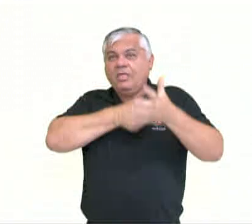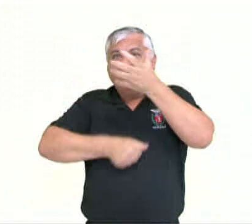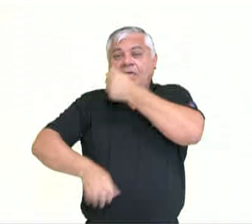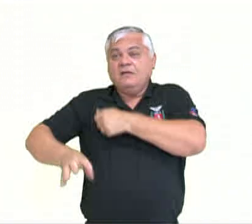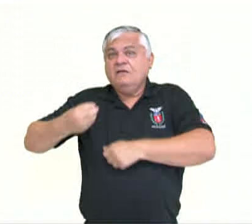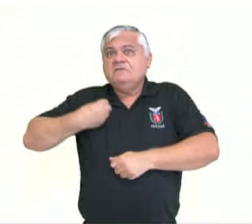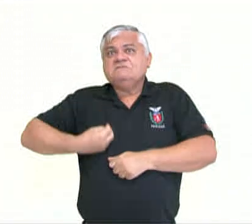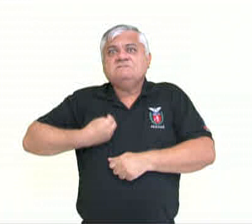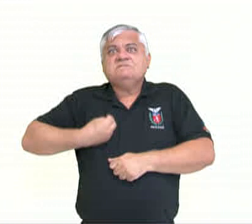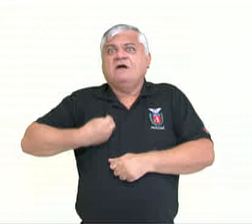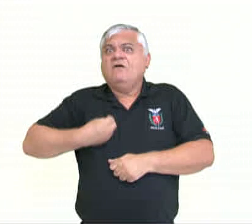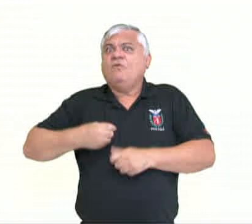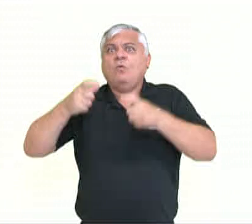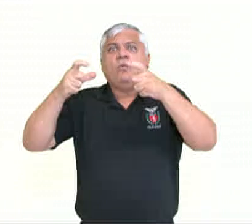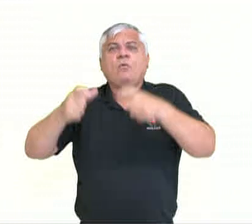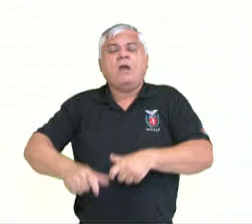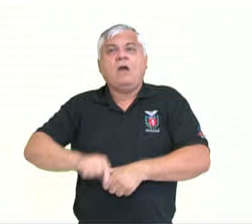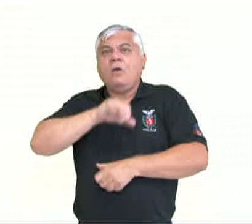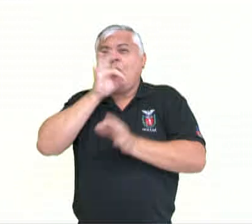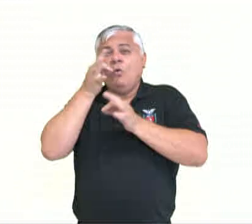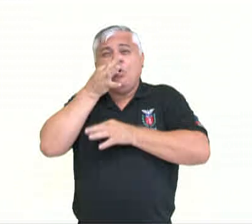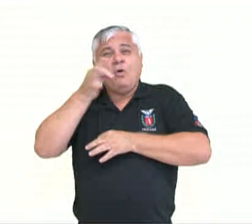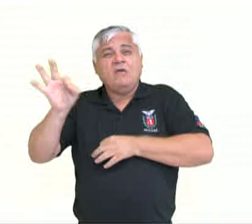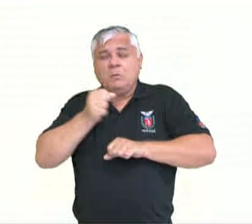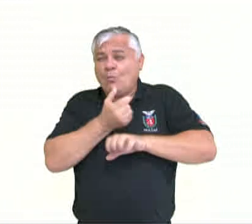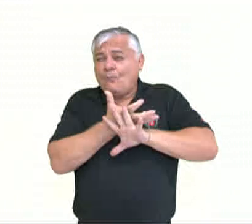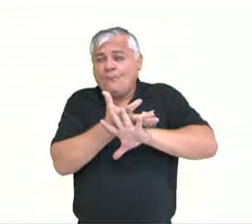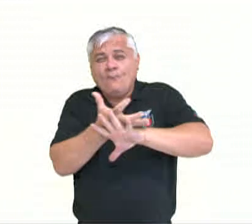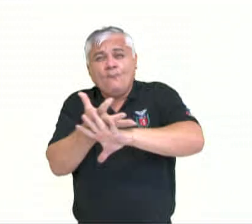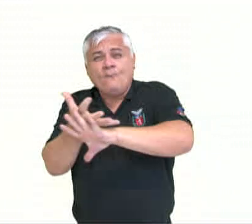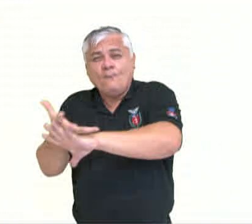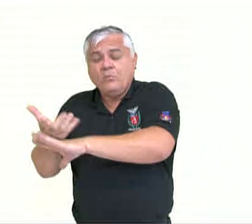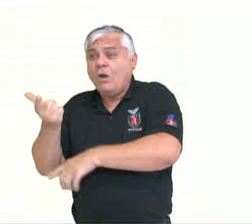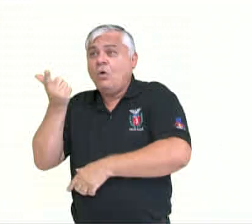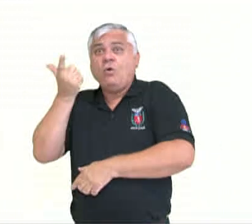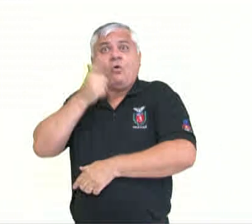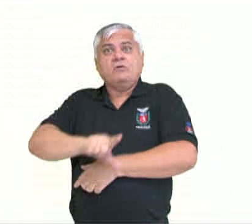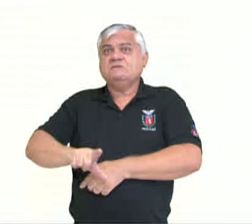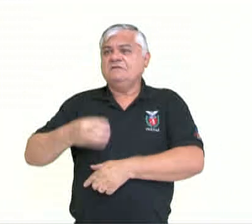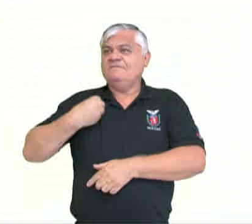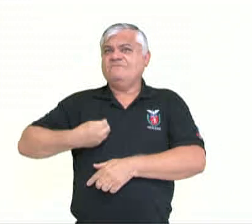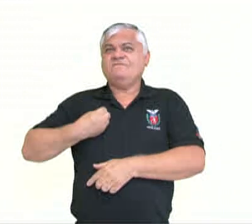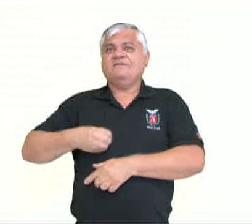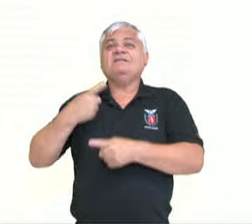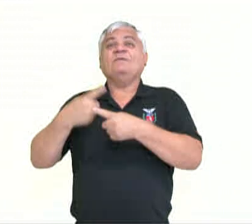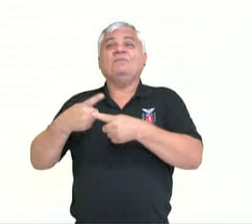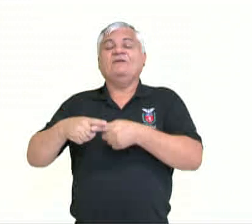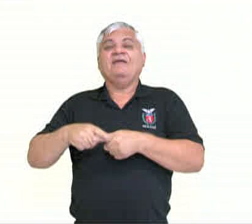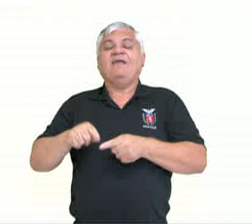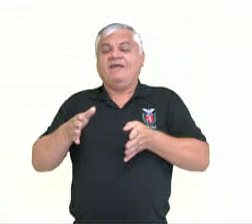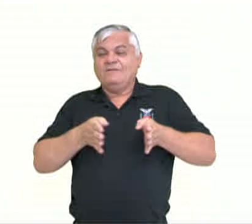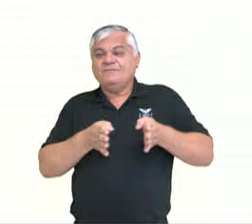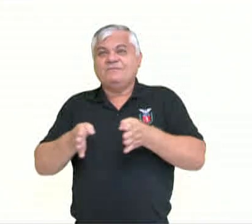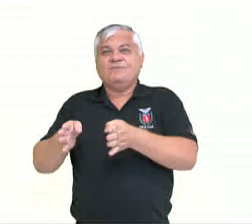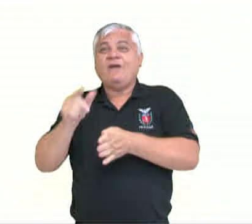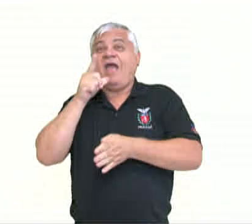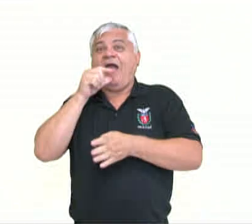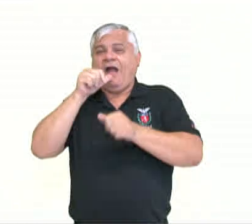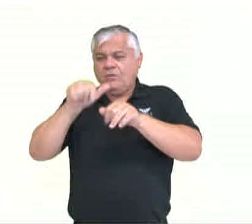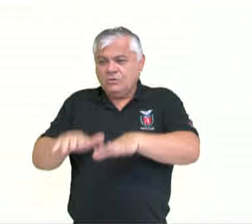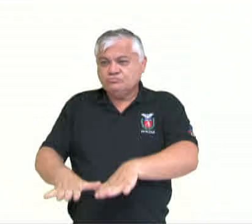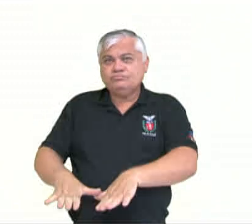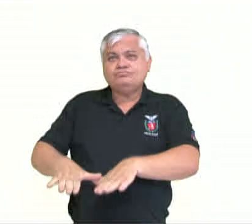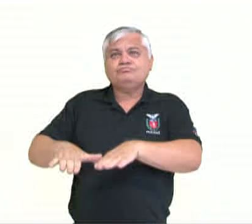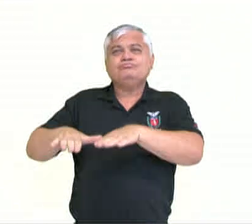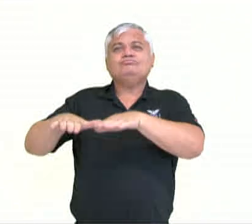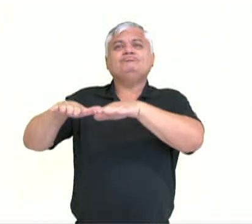insalubre, né? A partir justamente da observação das cheias dos rios. Então vejam lá o vídeo que é muito legal, terminando a